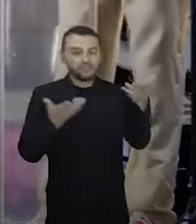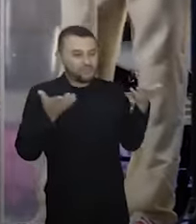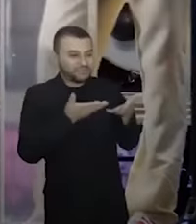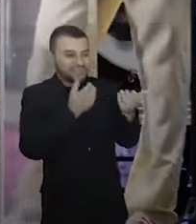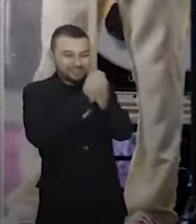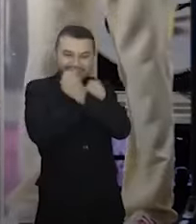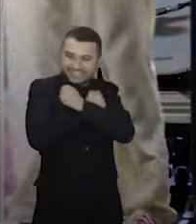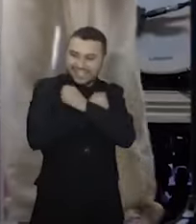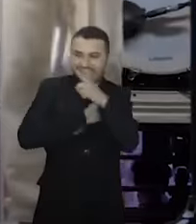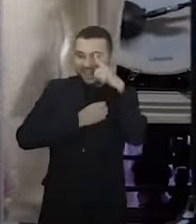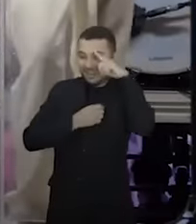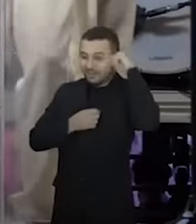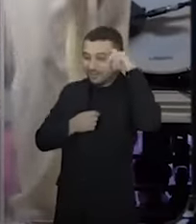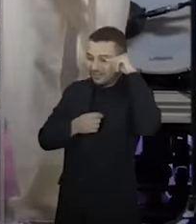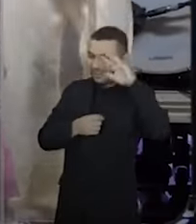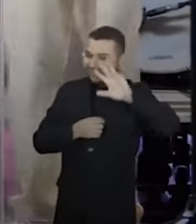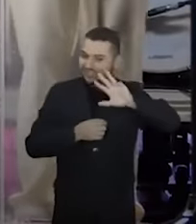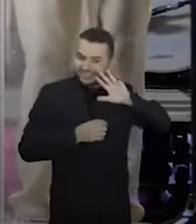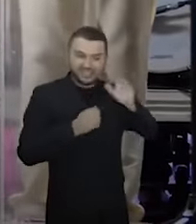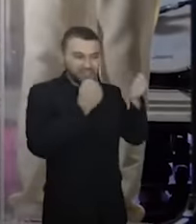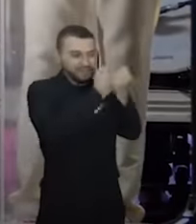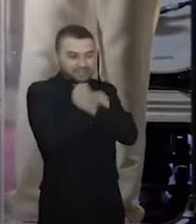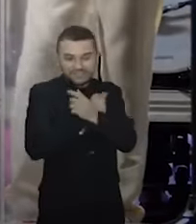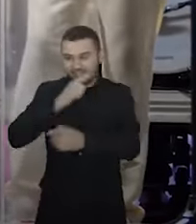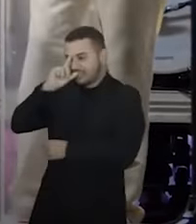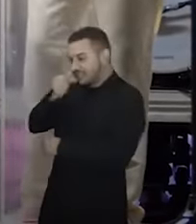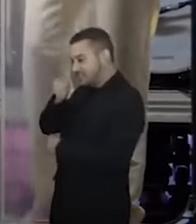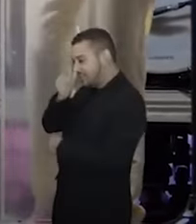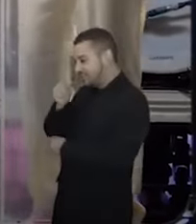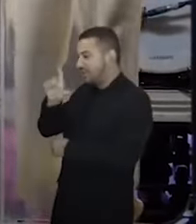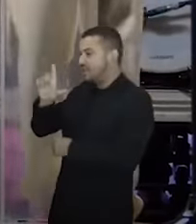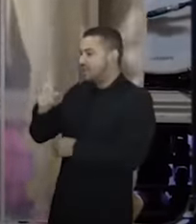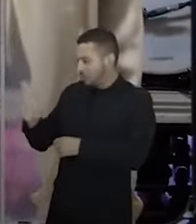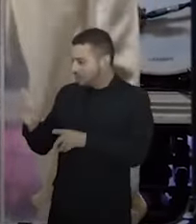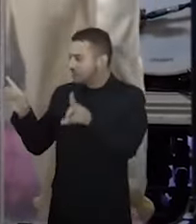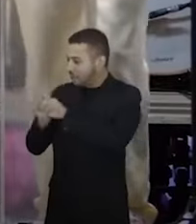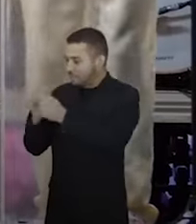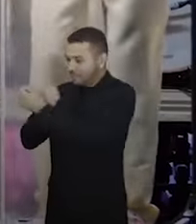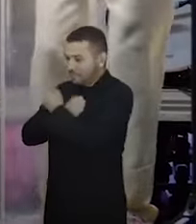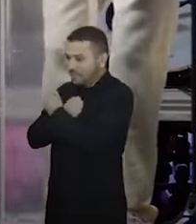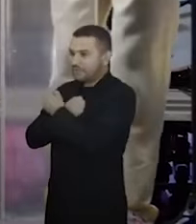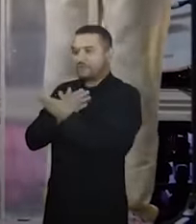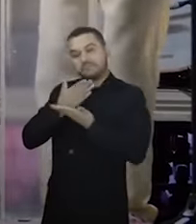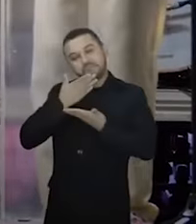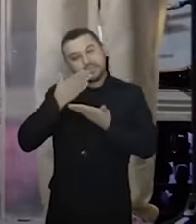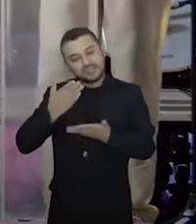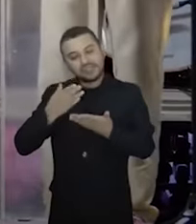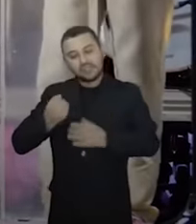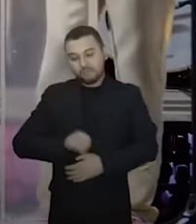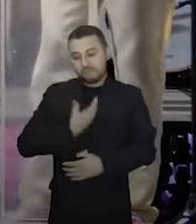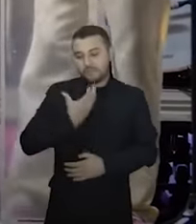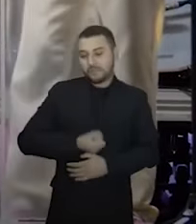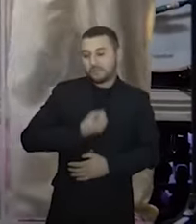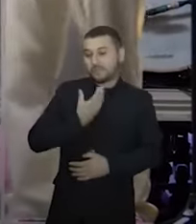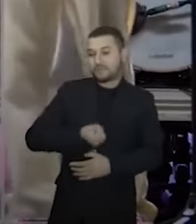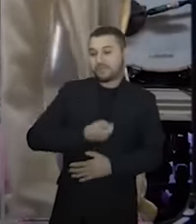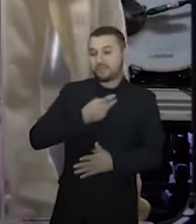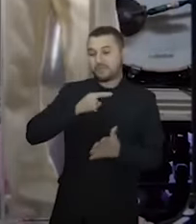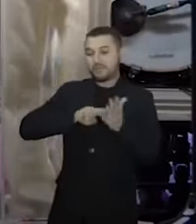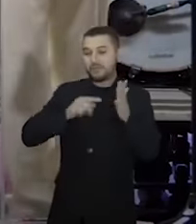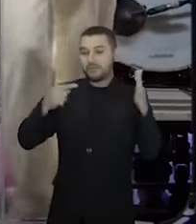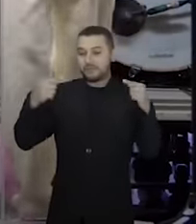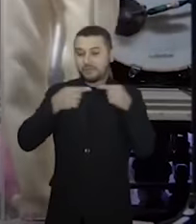Janja, abraçar Geraldo e Lu, para dizer que poesia rima com